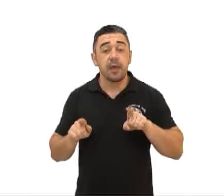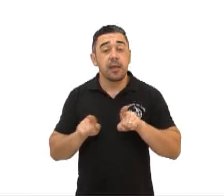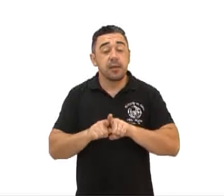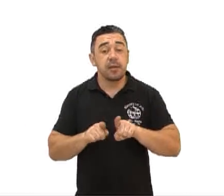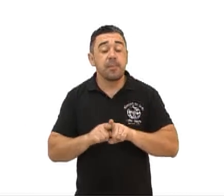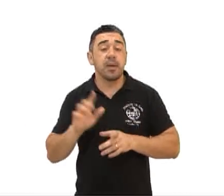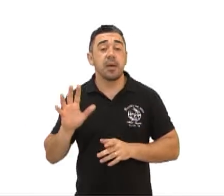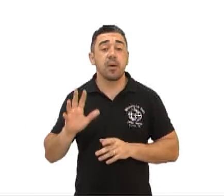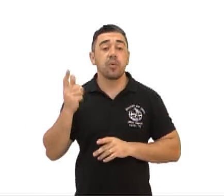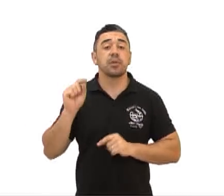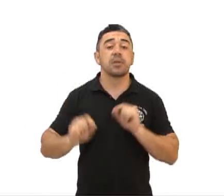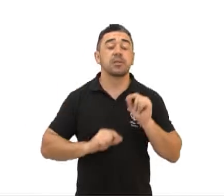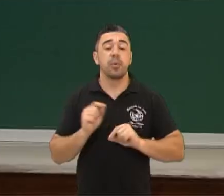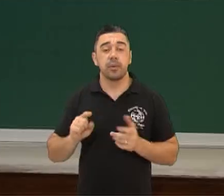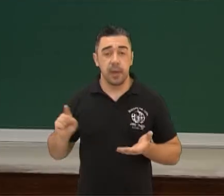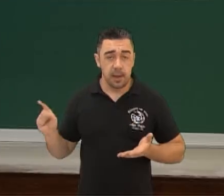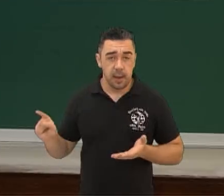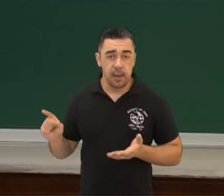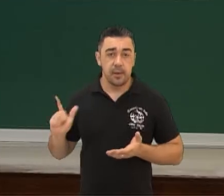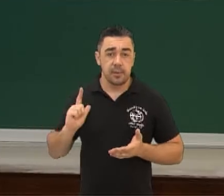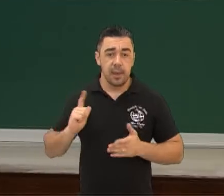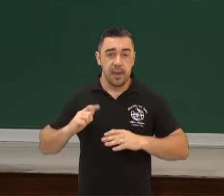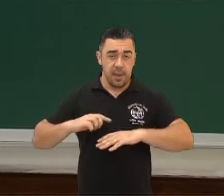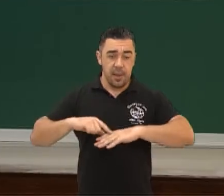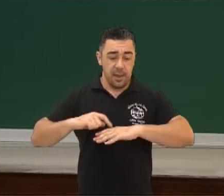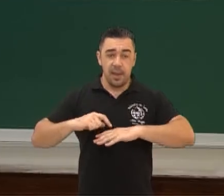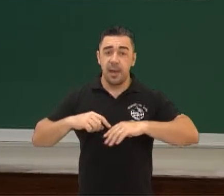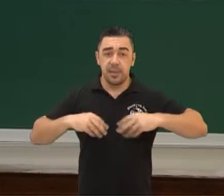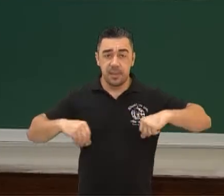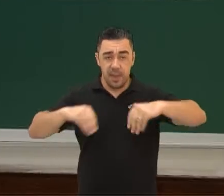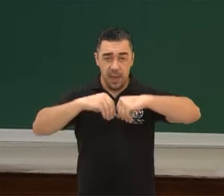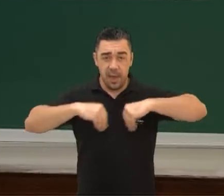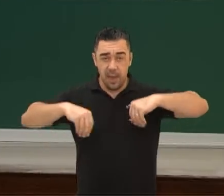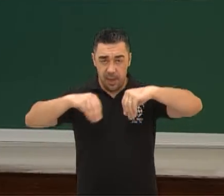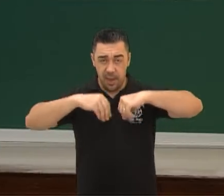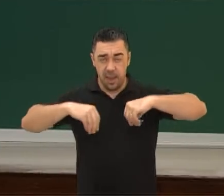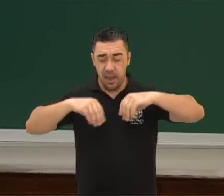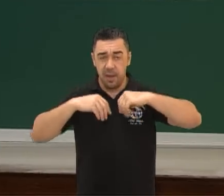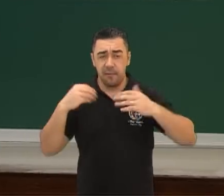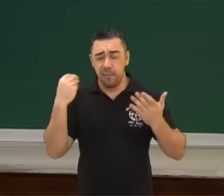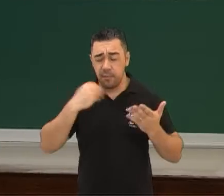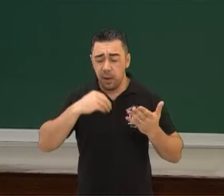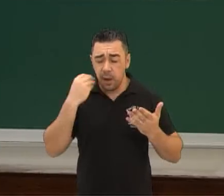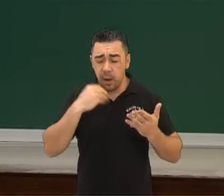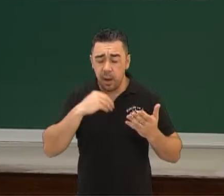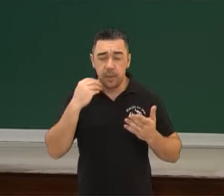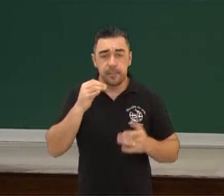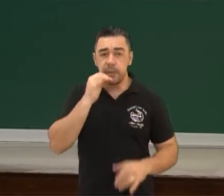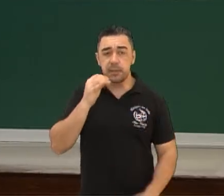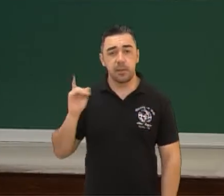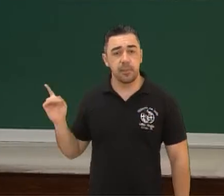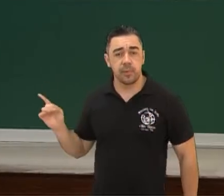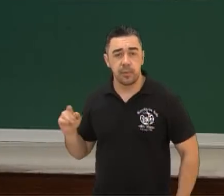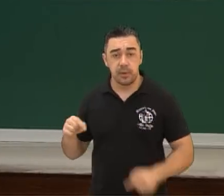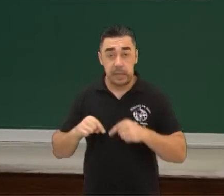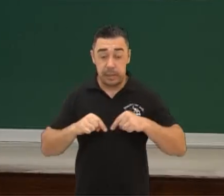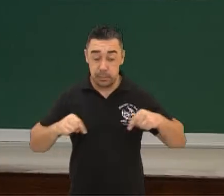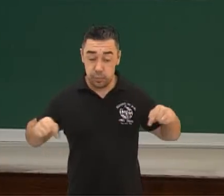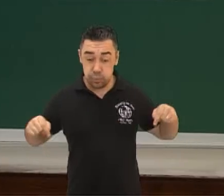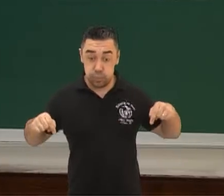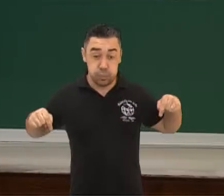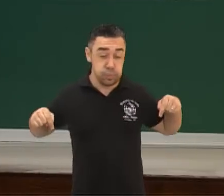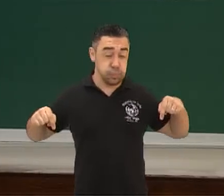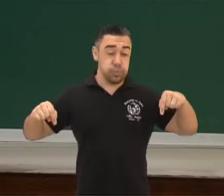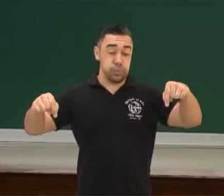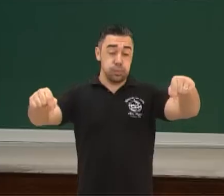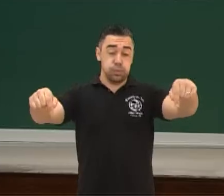esgotamento do solo. Então, quando a gente tem uma propriedade bastante grande, assim, um latifúndio, geralmente ele é monocultor,